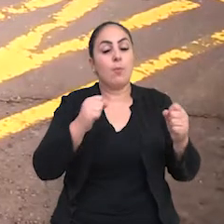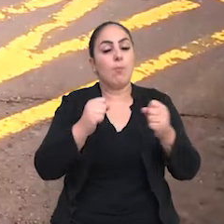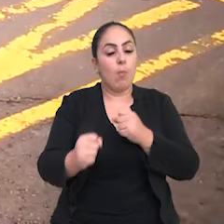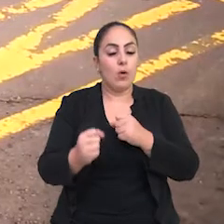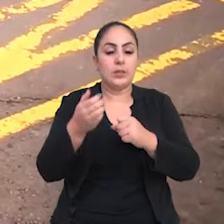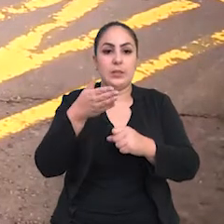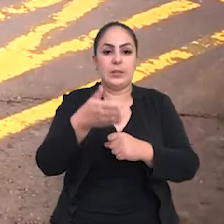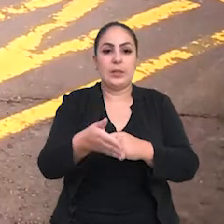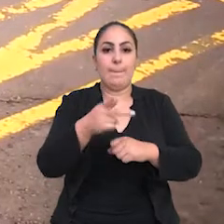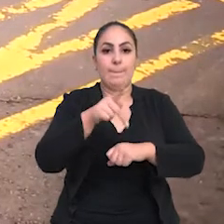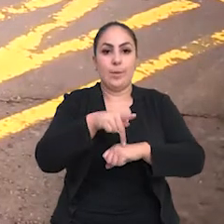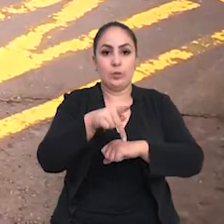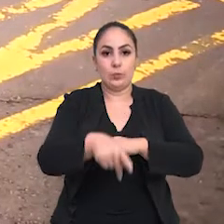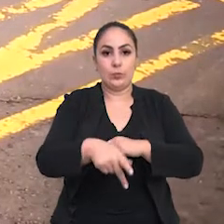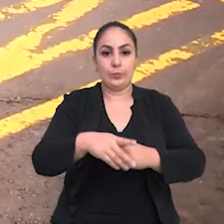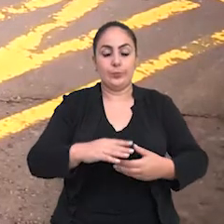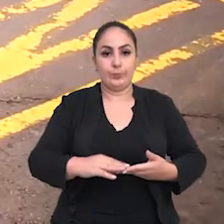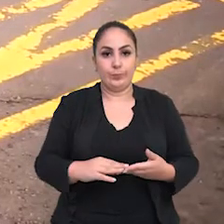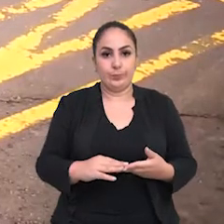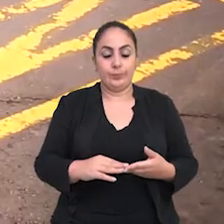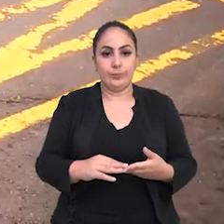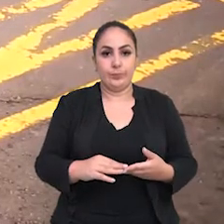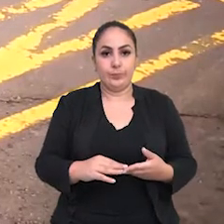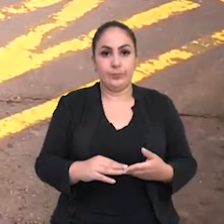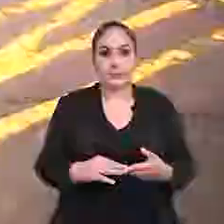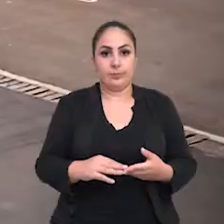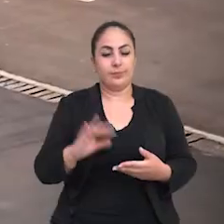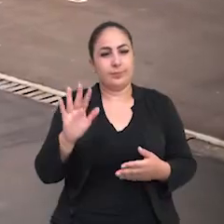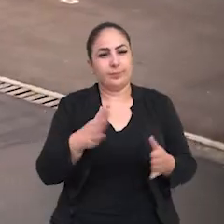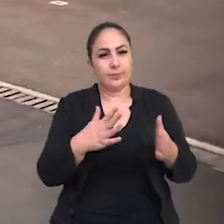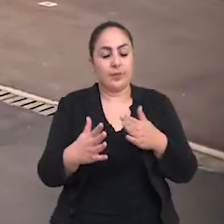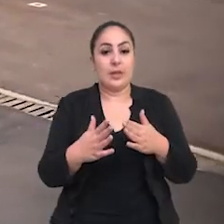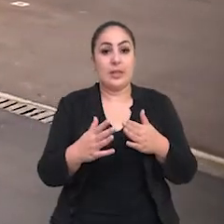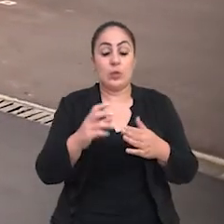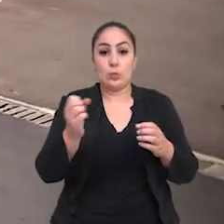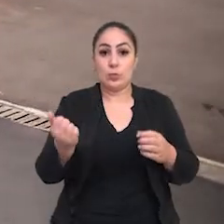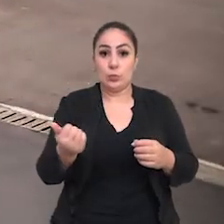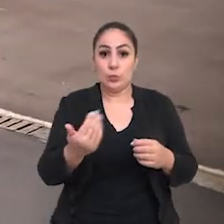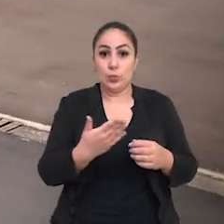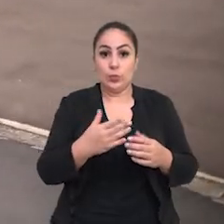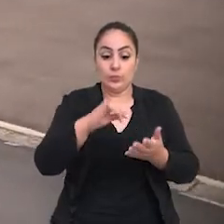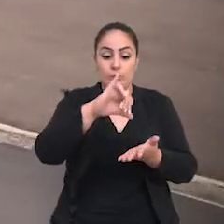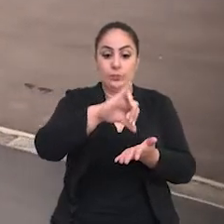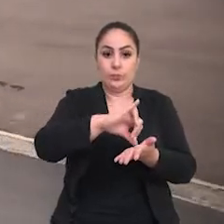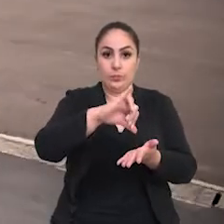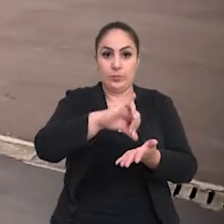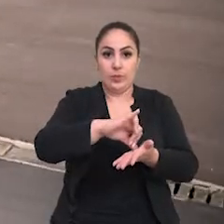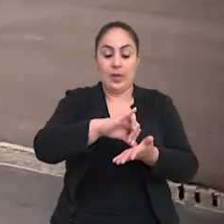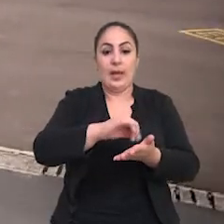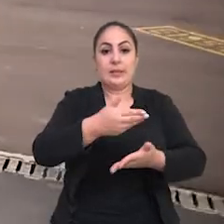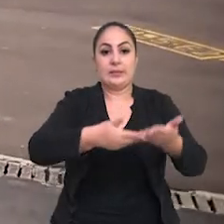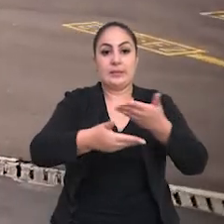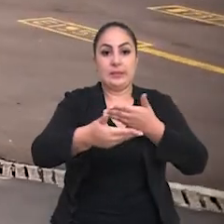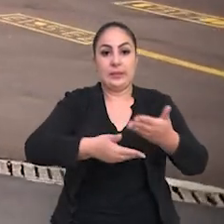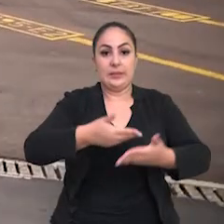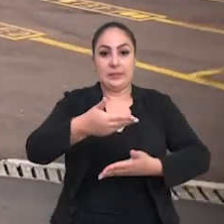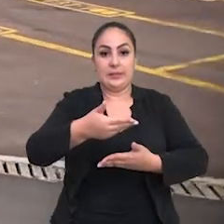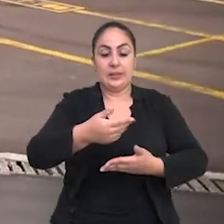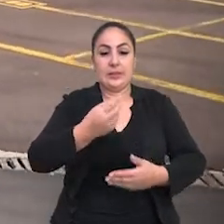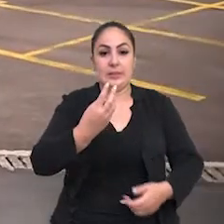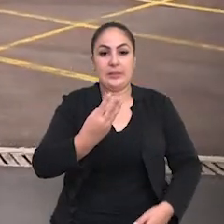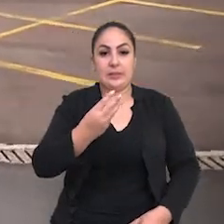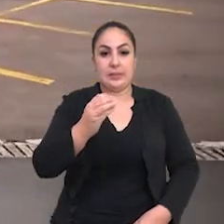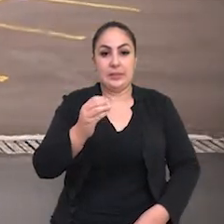grande porte poderão operar em Passo Fundo. A estimativa é de que o novo terminal atenda cerca